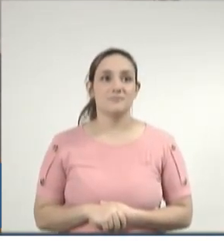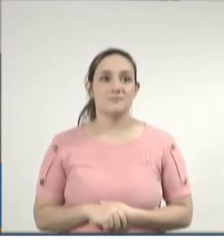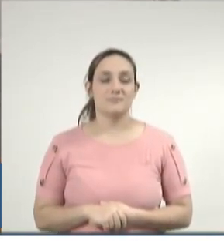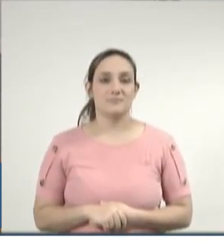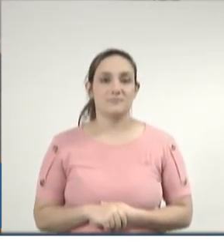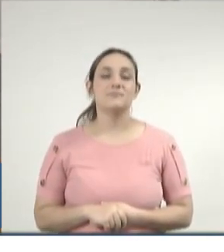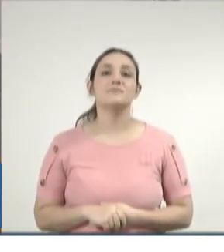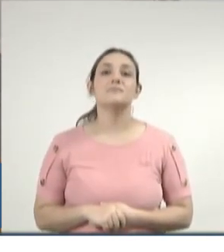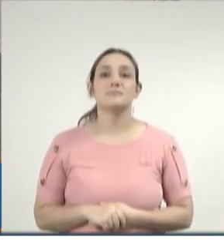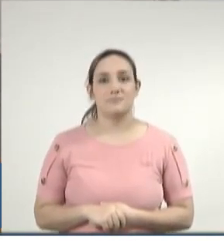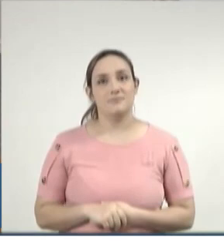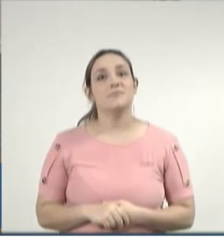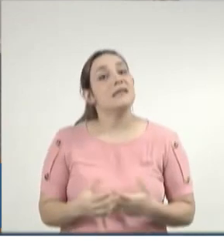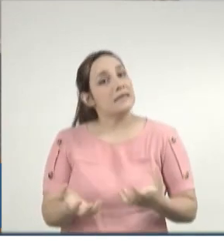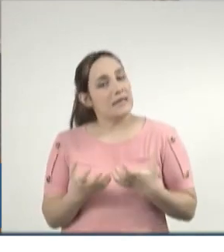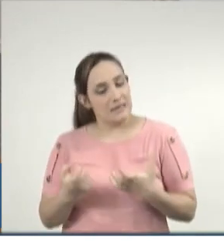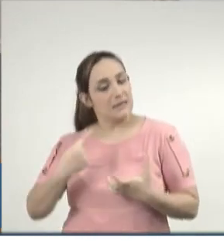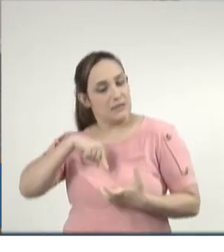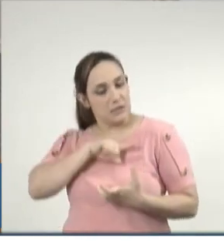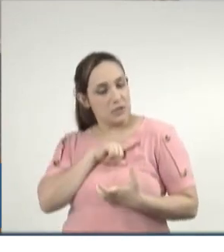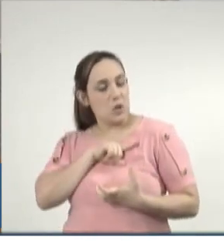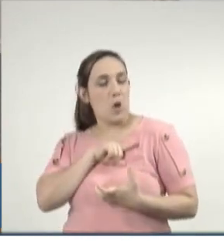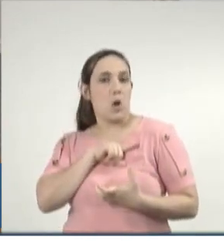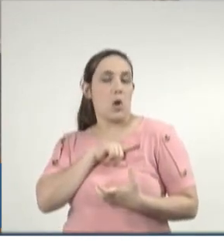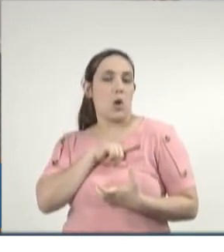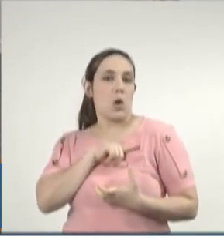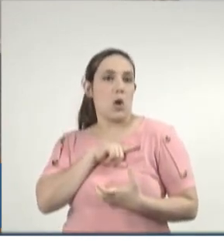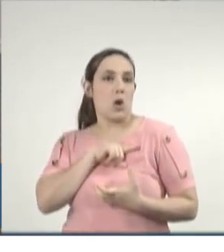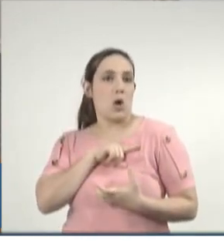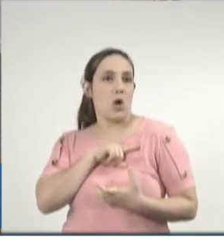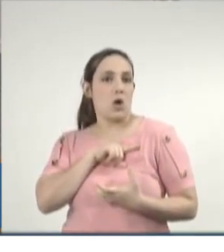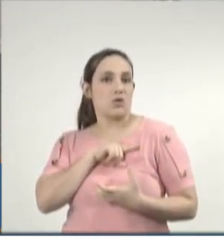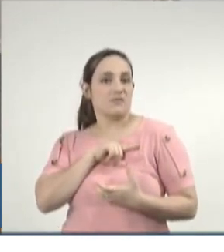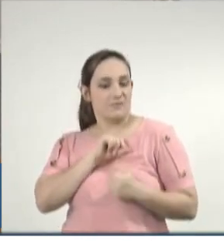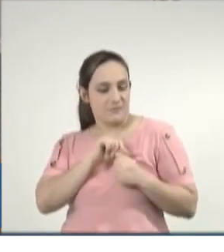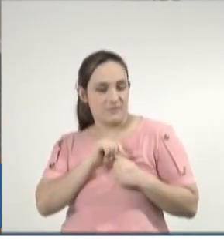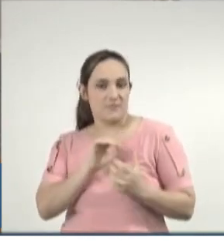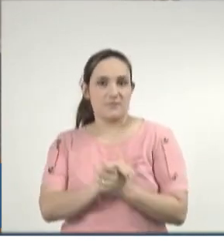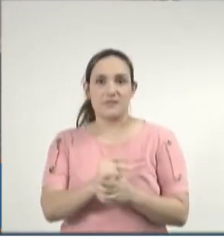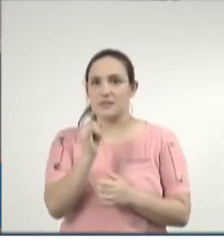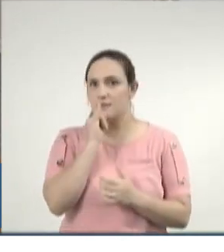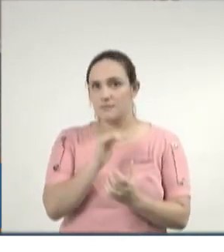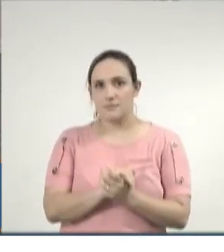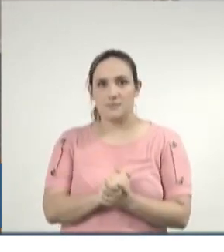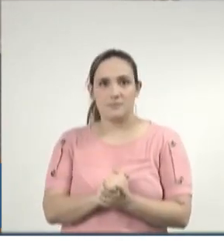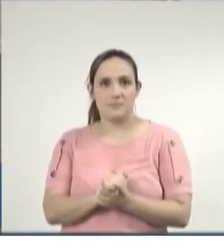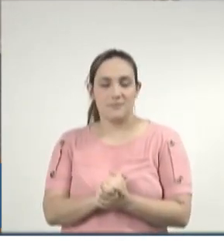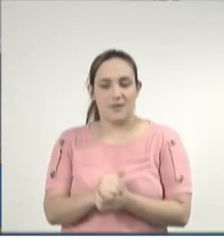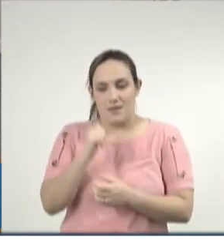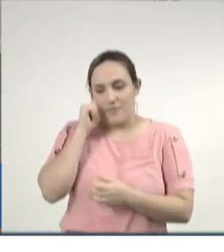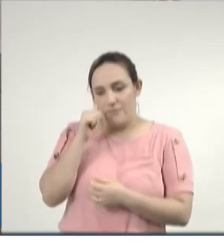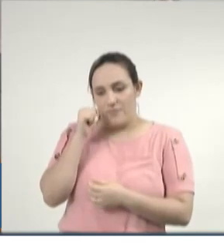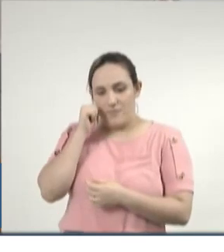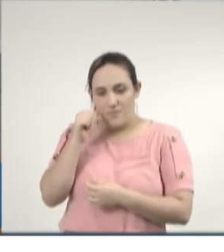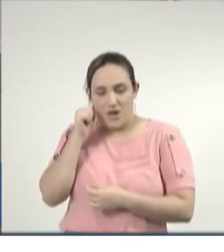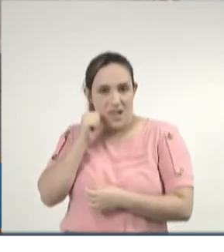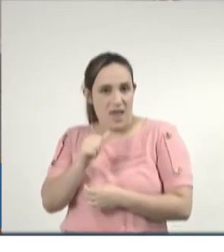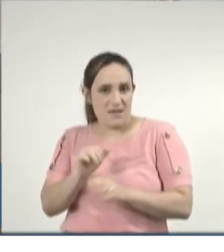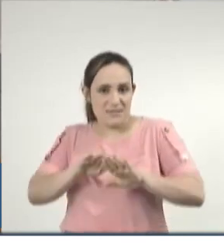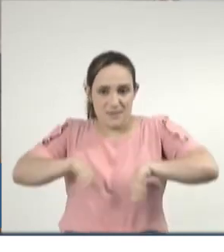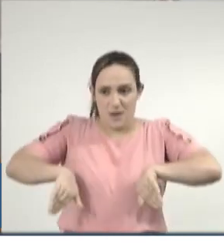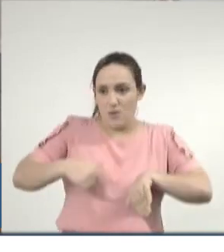Esperam isso da gente. Quem nunca ouviu? Fulana separou do marido e está indo para a night. Nossa, péssima mãe.